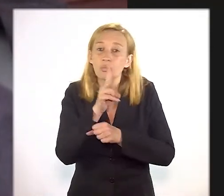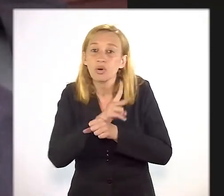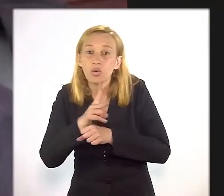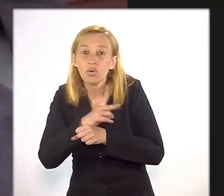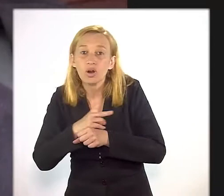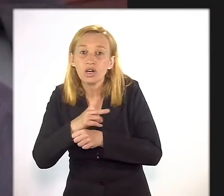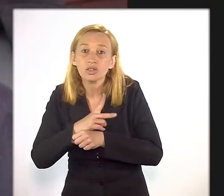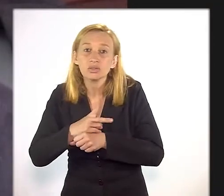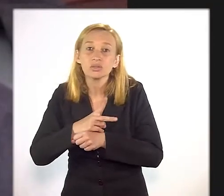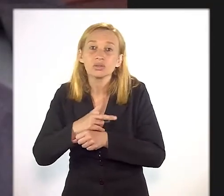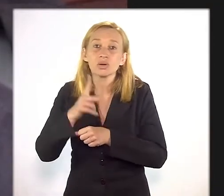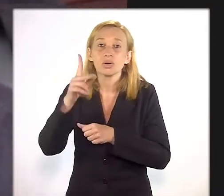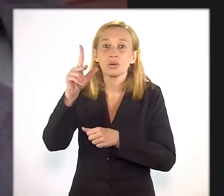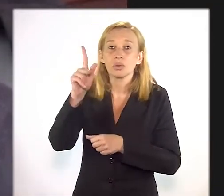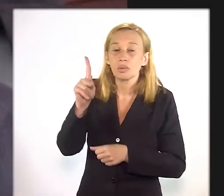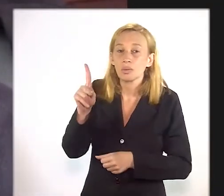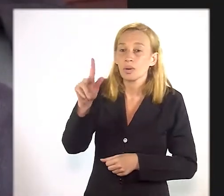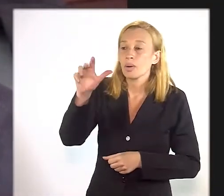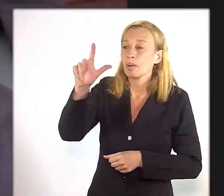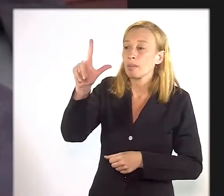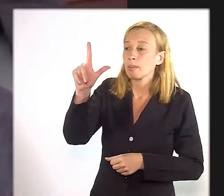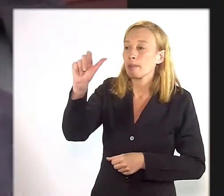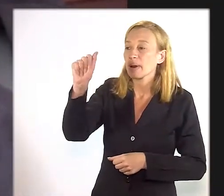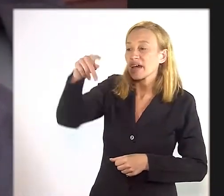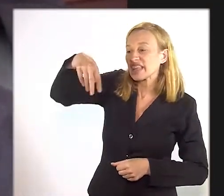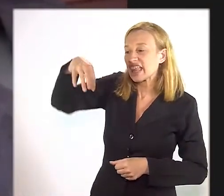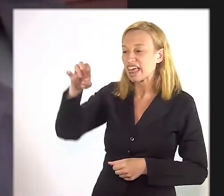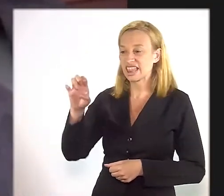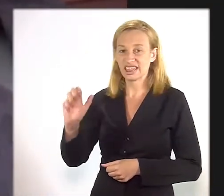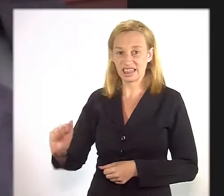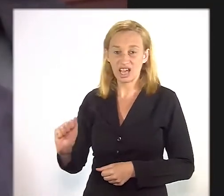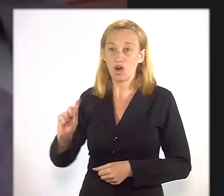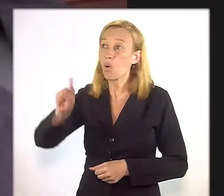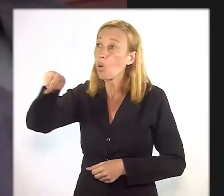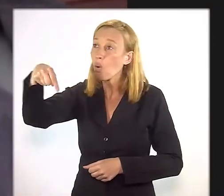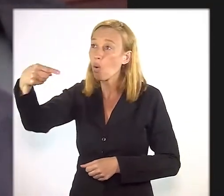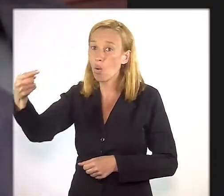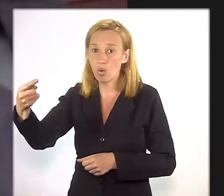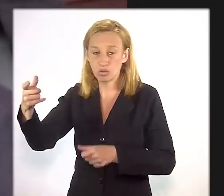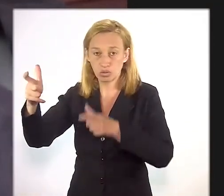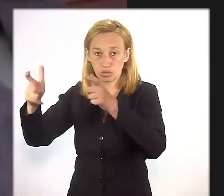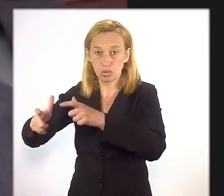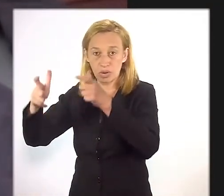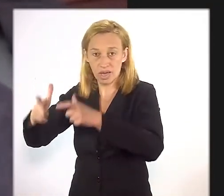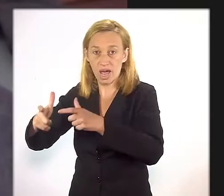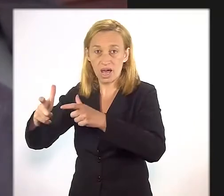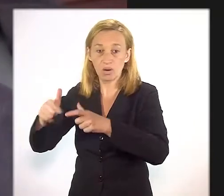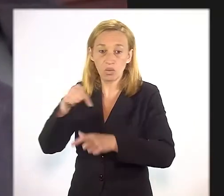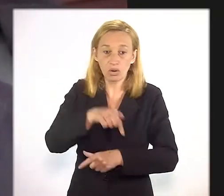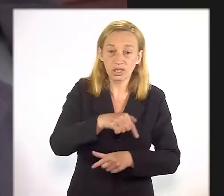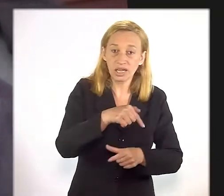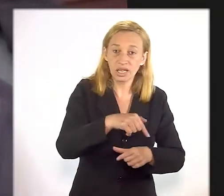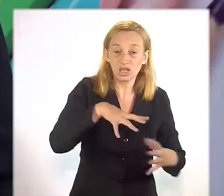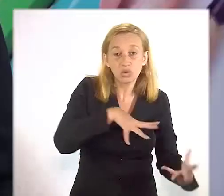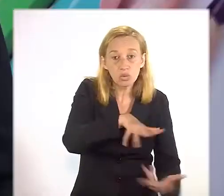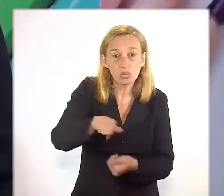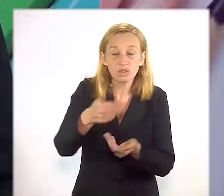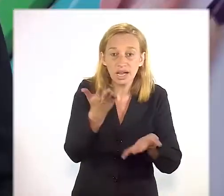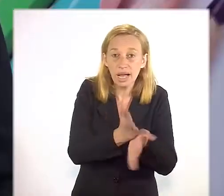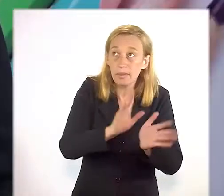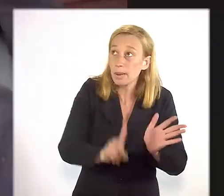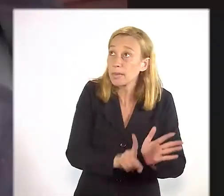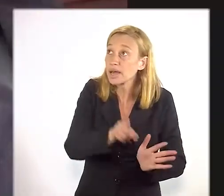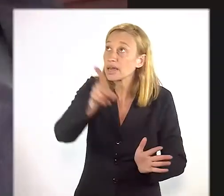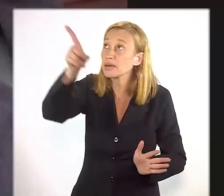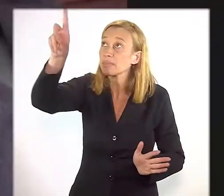de um planeta para onde os seres humanos possam ir quando não for possível viver na Terra. Já se põe essa hipótese, não é? A Amazônia está a ser